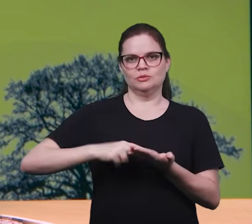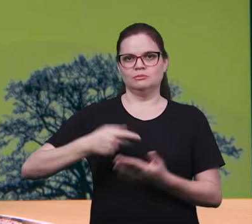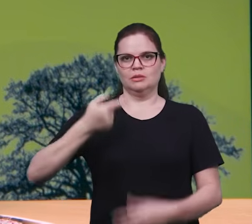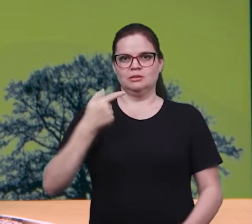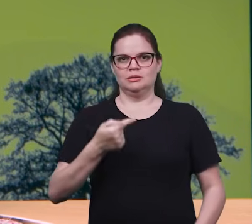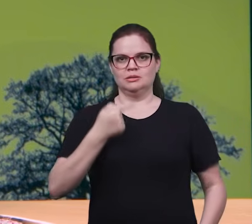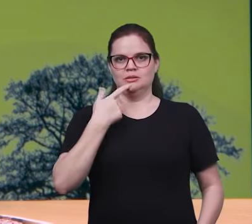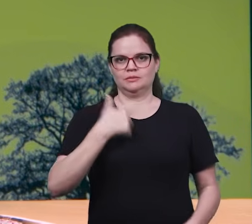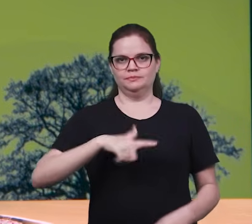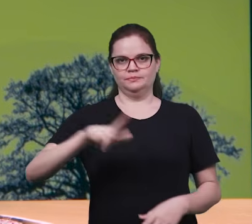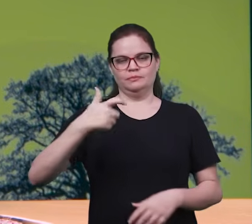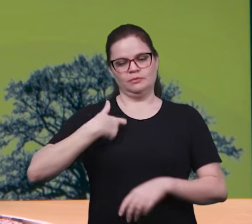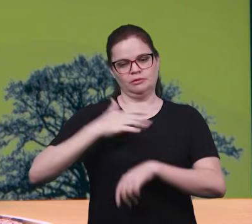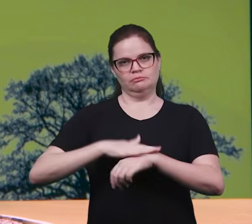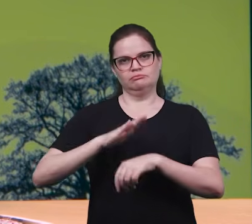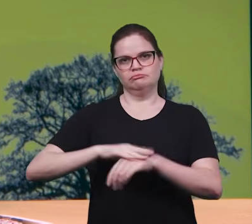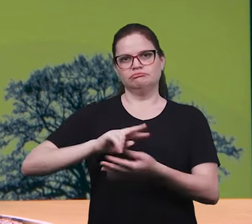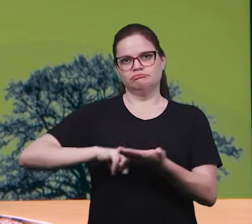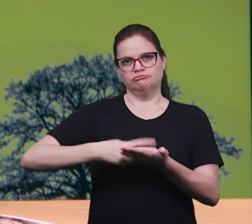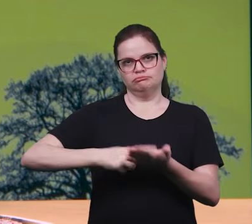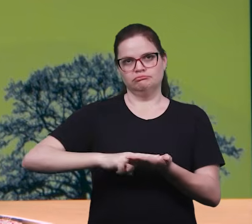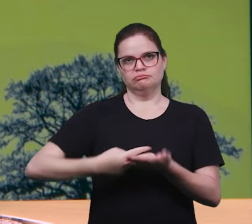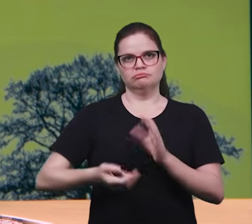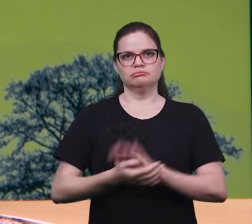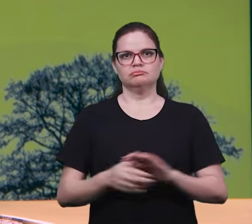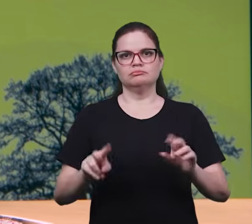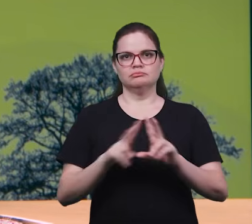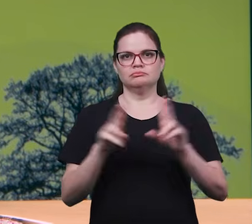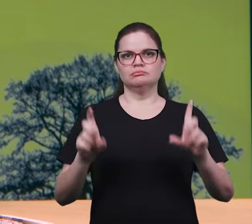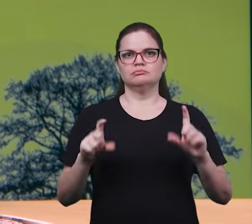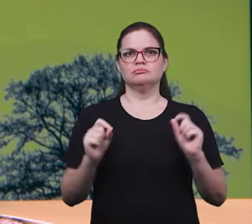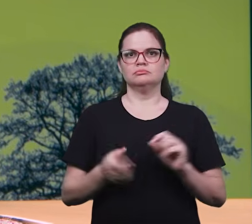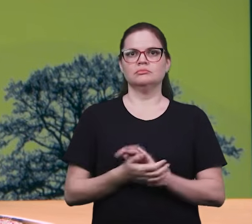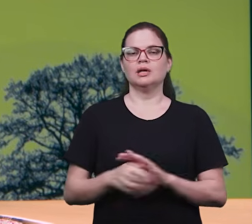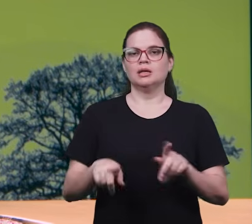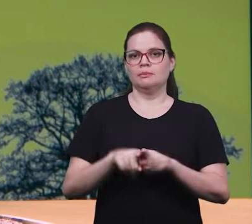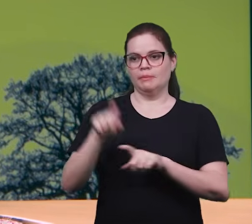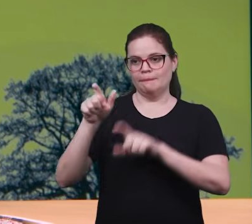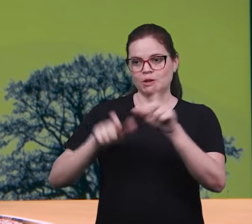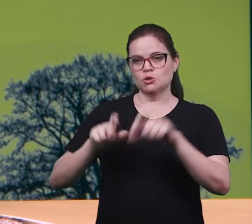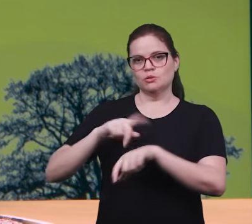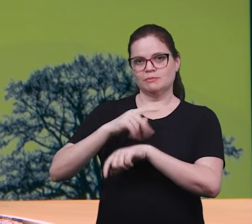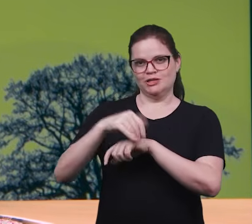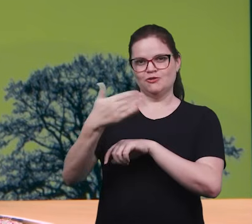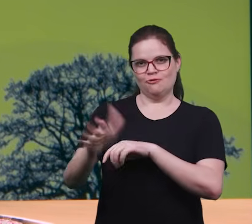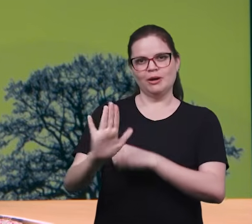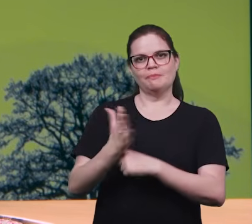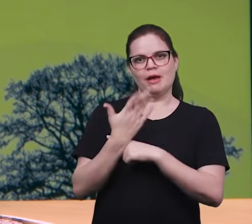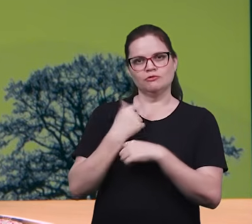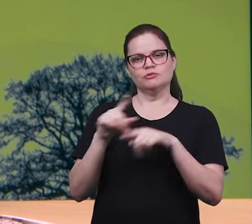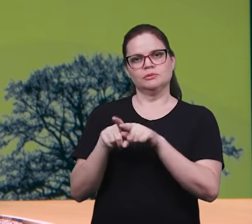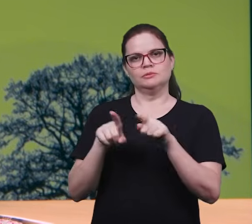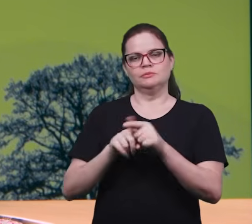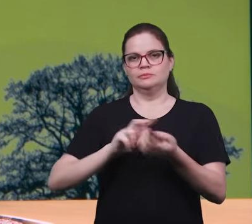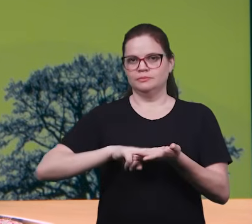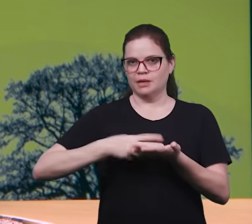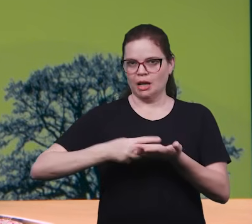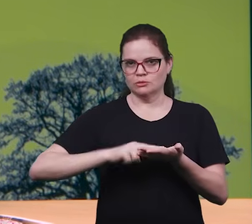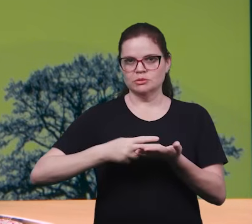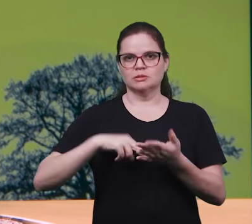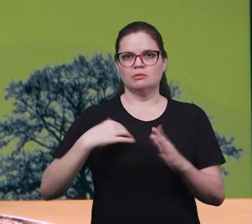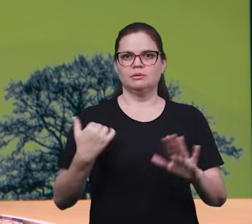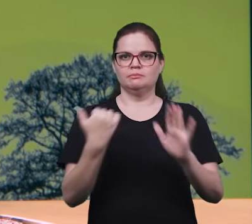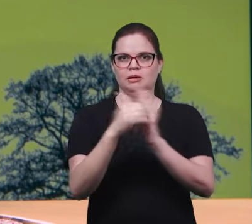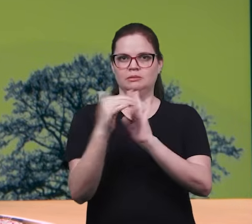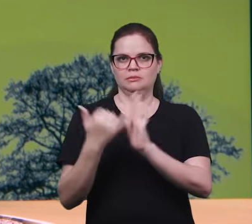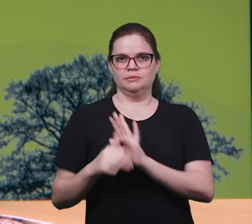Eu mesmo faço as traduções, elas são validadas por irmãos estrangeiros, mas eu faço as traduções e entrego elas prontas. E